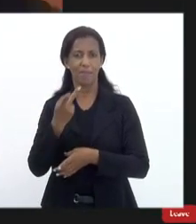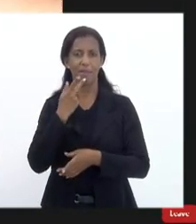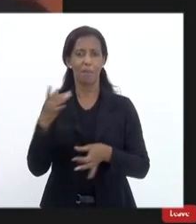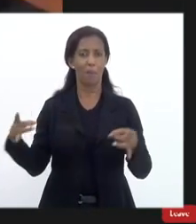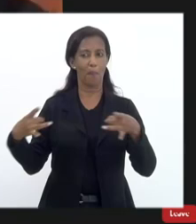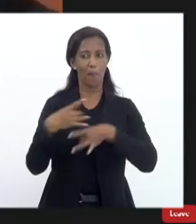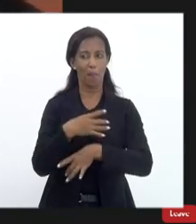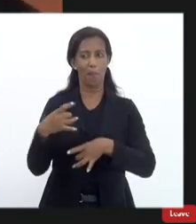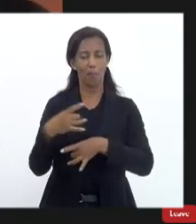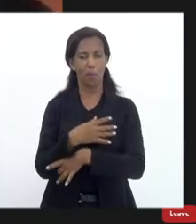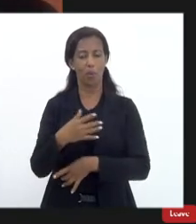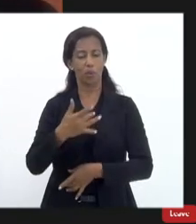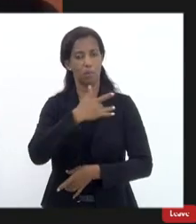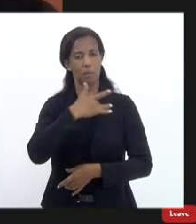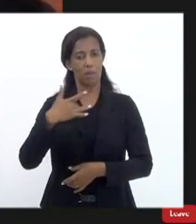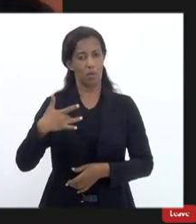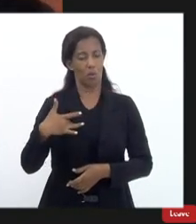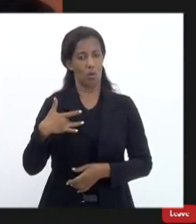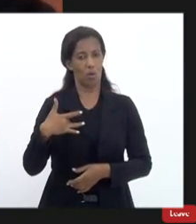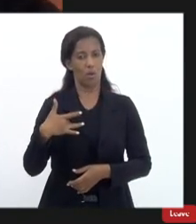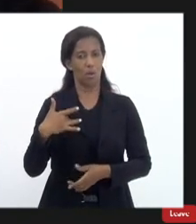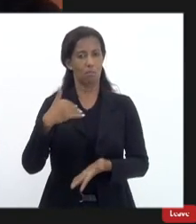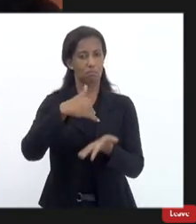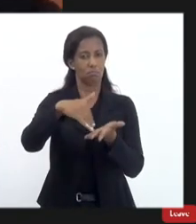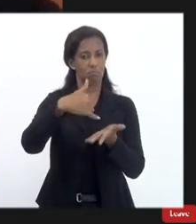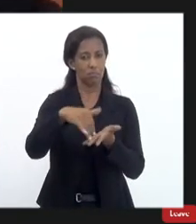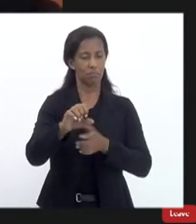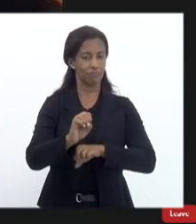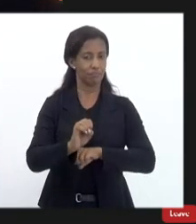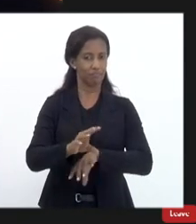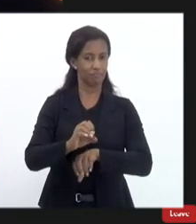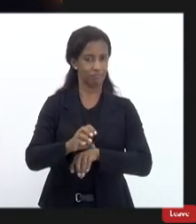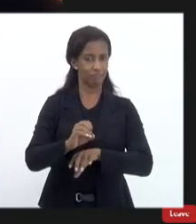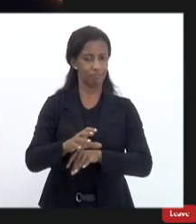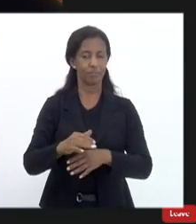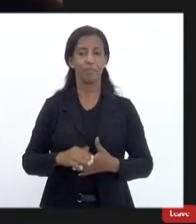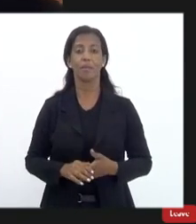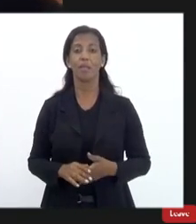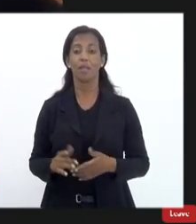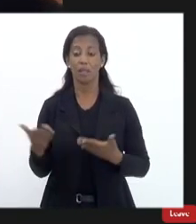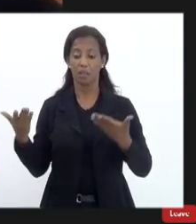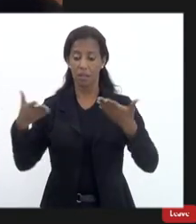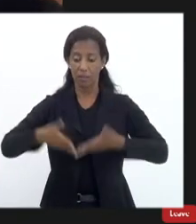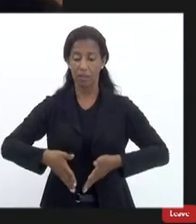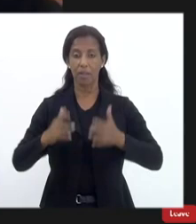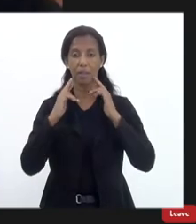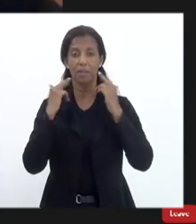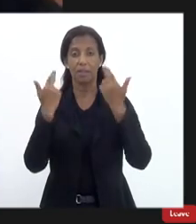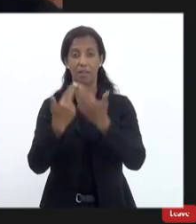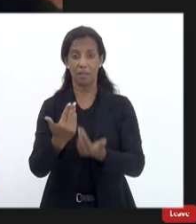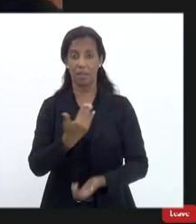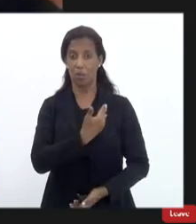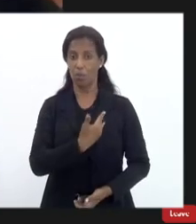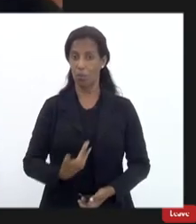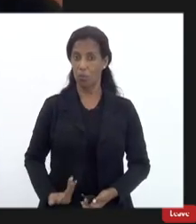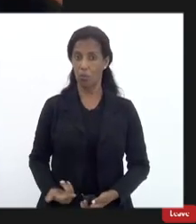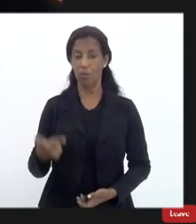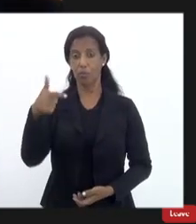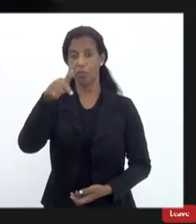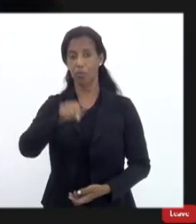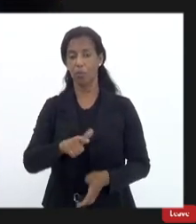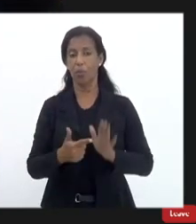pronta melhora do secretário de Educação, Alexandre Valle, e vem aqui nessa audiência mais uma vez,